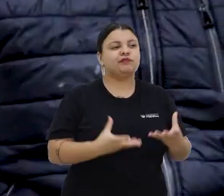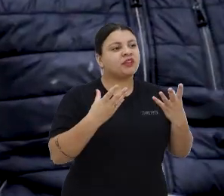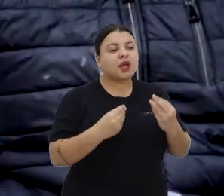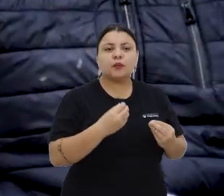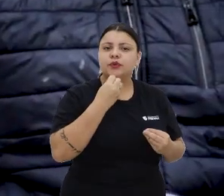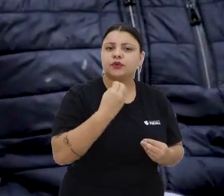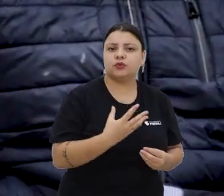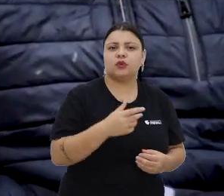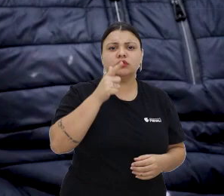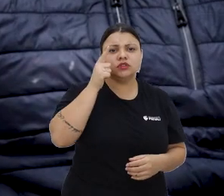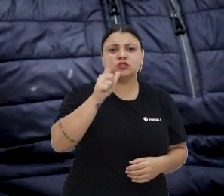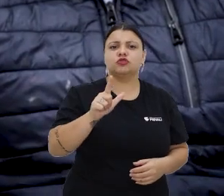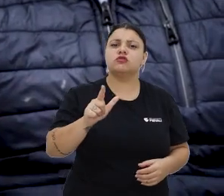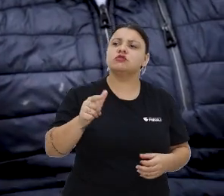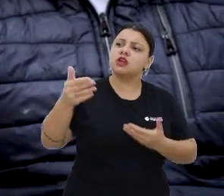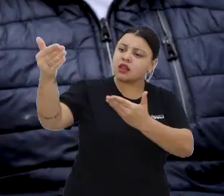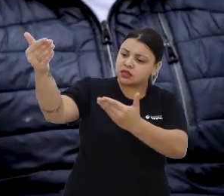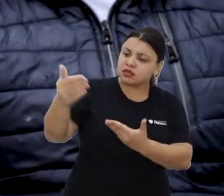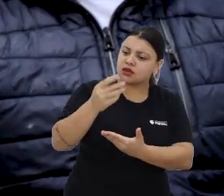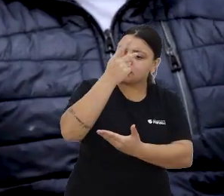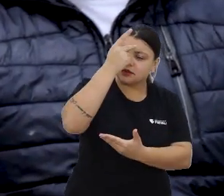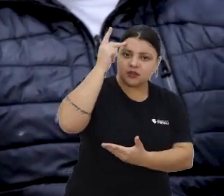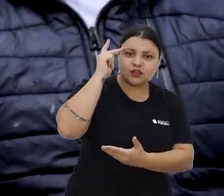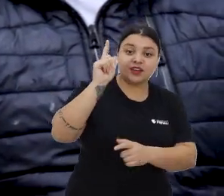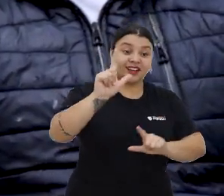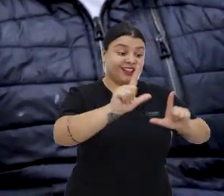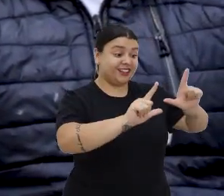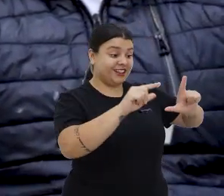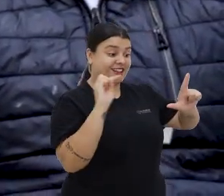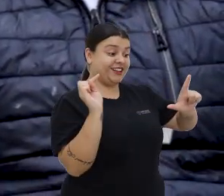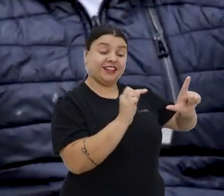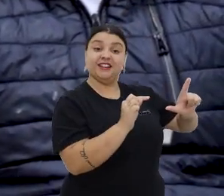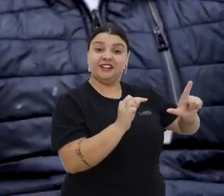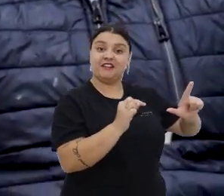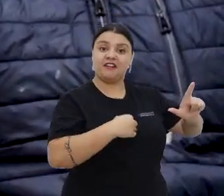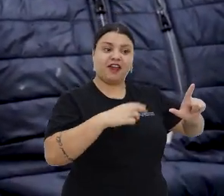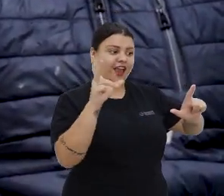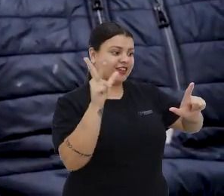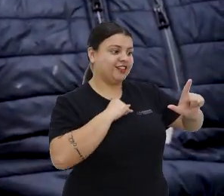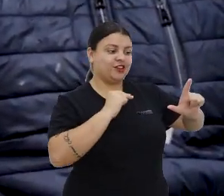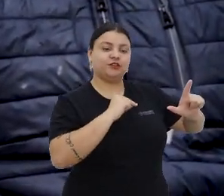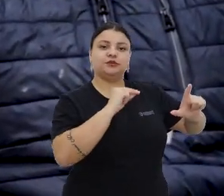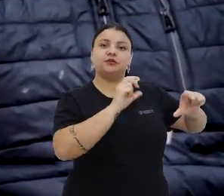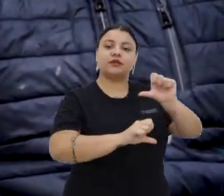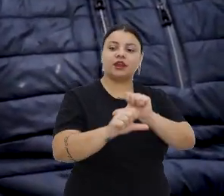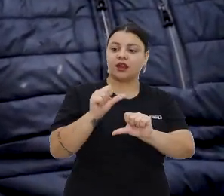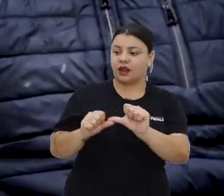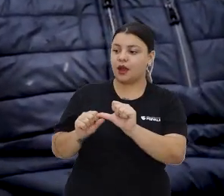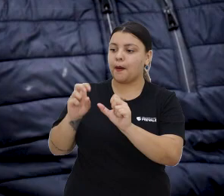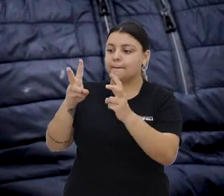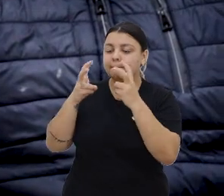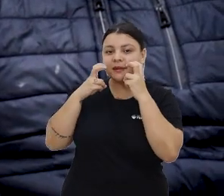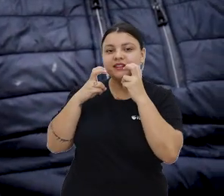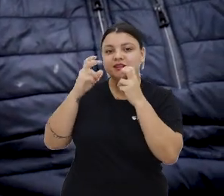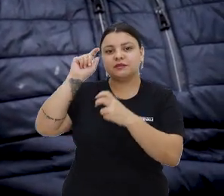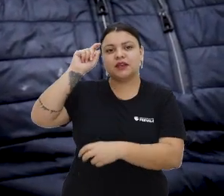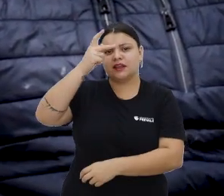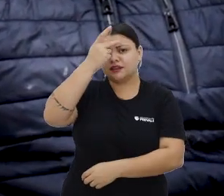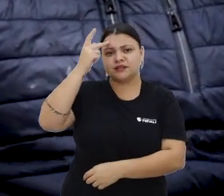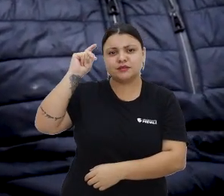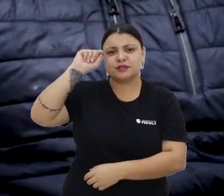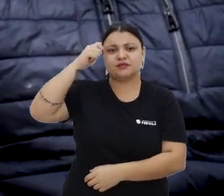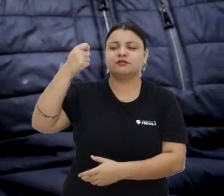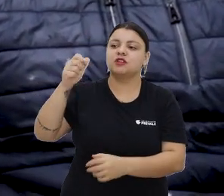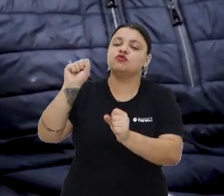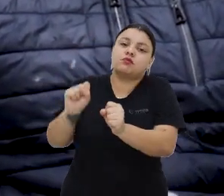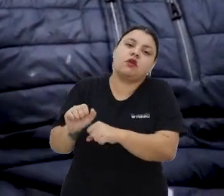bom a gente conseguir trazer as pessoas que a gente assiste na televisão e admira de certa forma e perceber que essas pessoas negras são acessíveis, né? E que de alguma